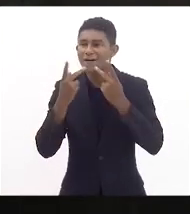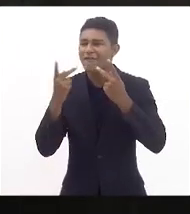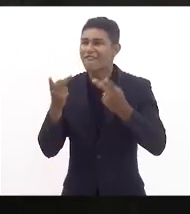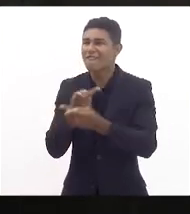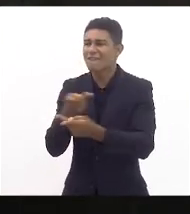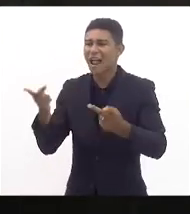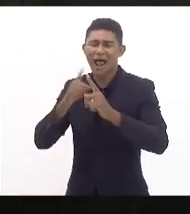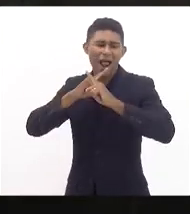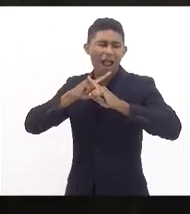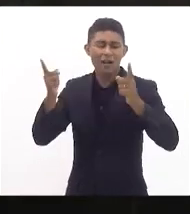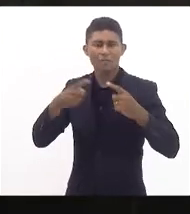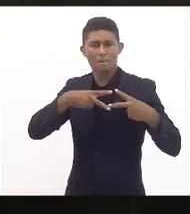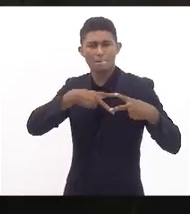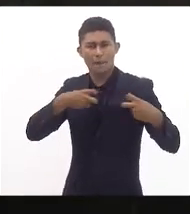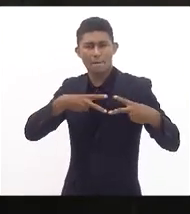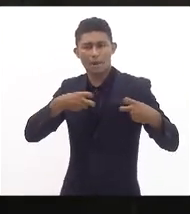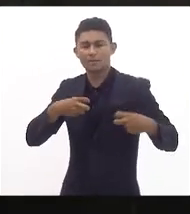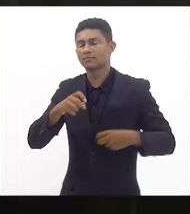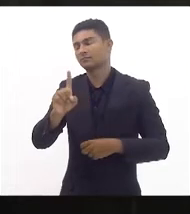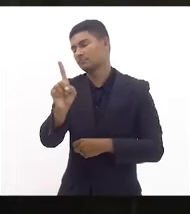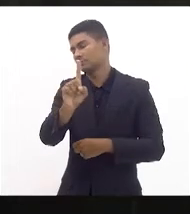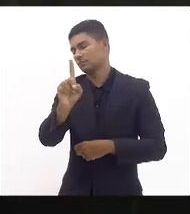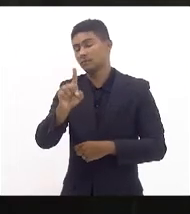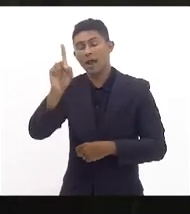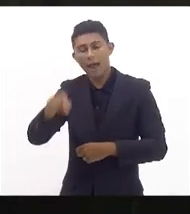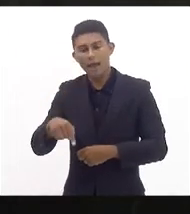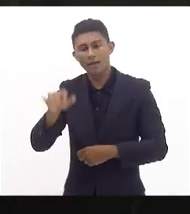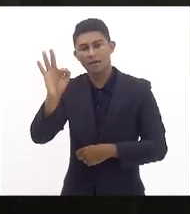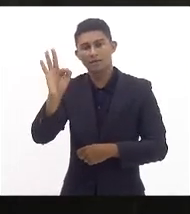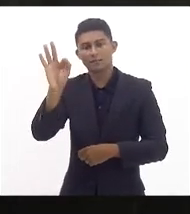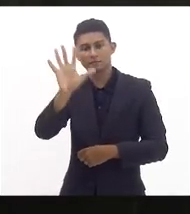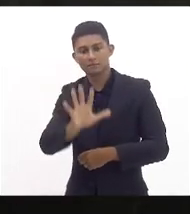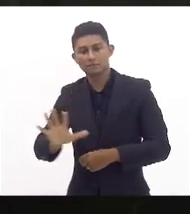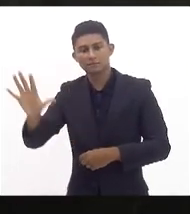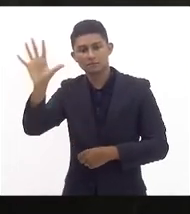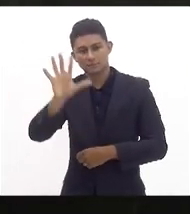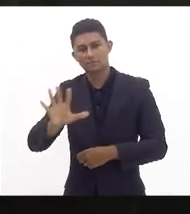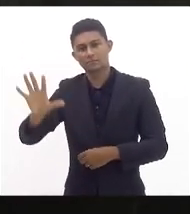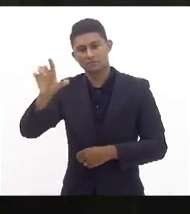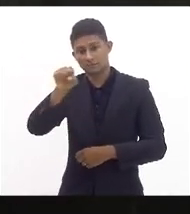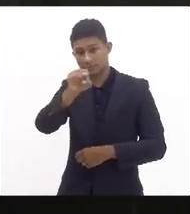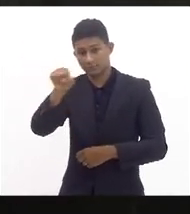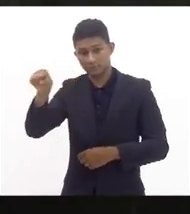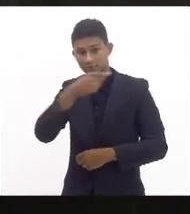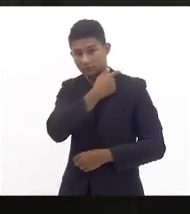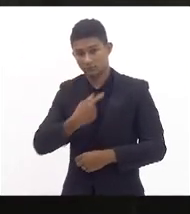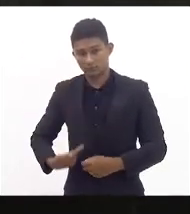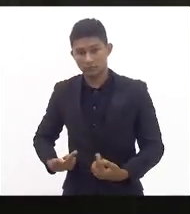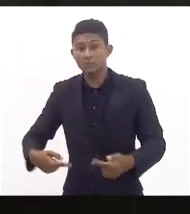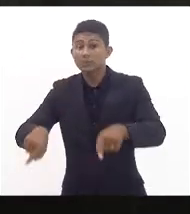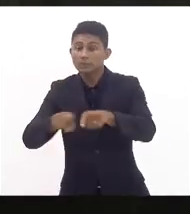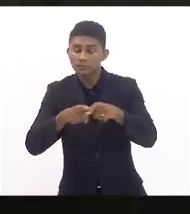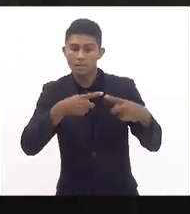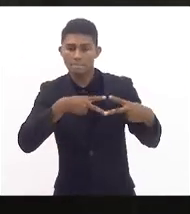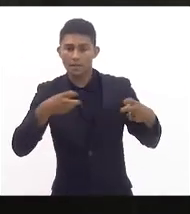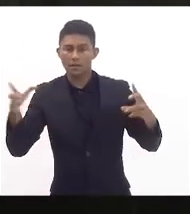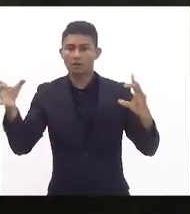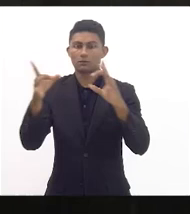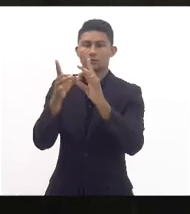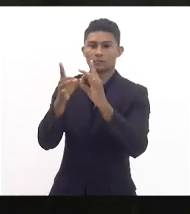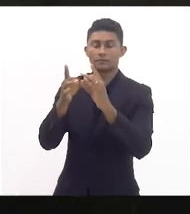não. Foi a União e a Petrobras, porque a União detém o